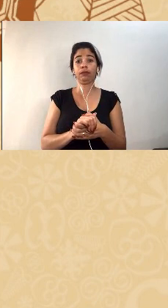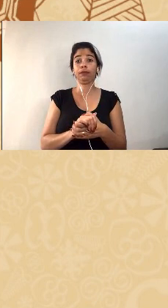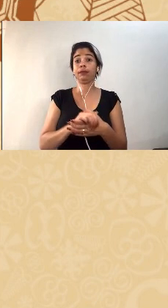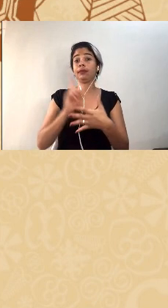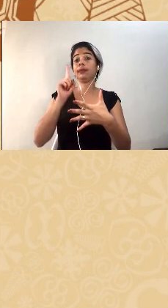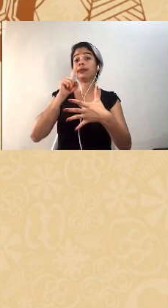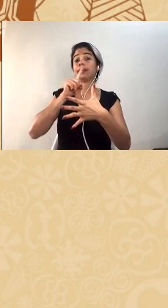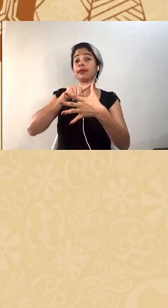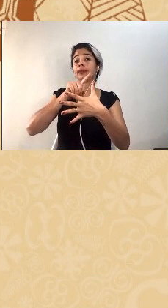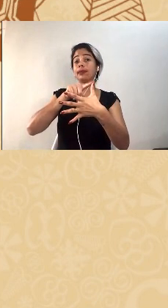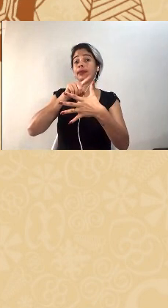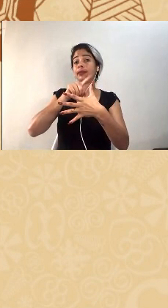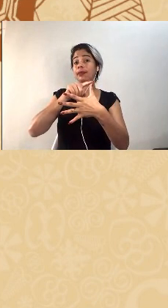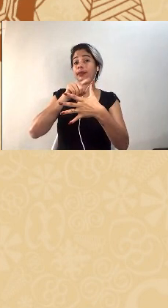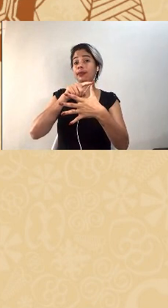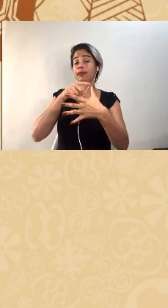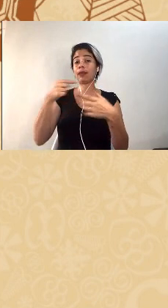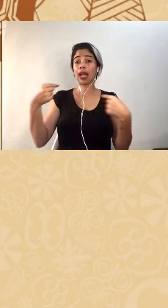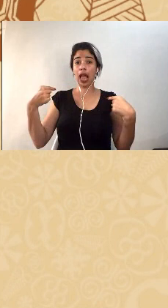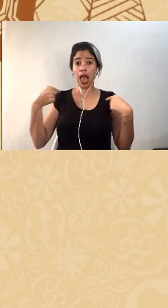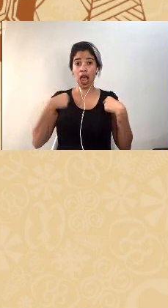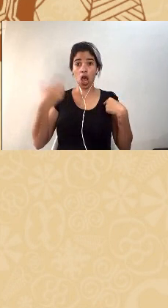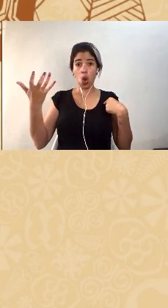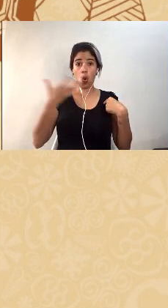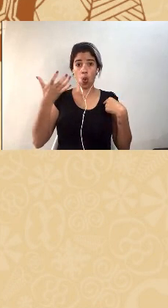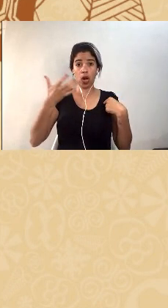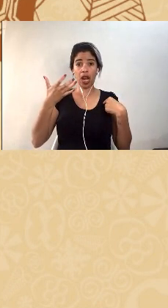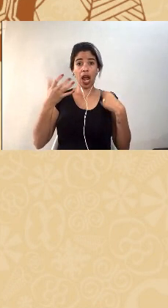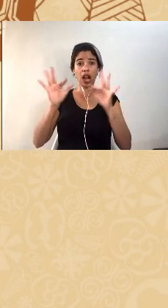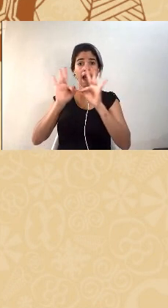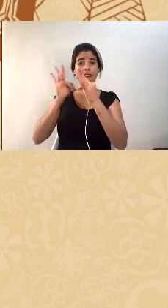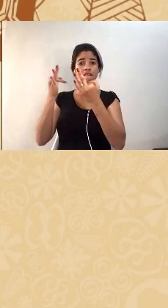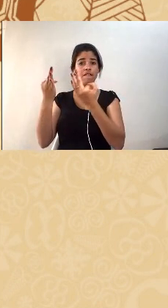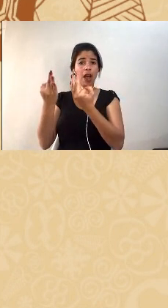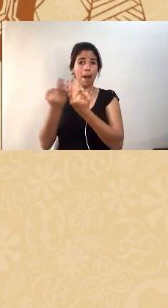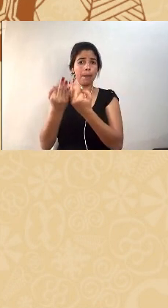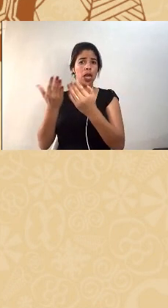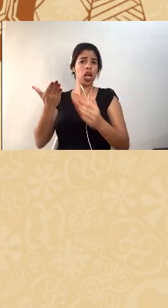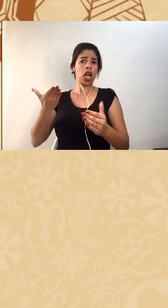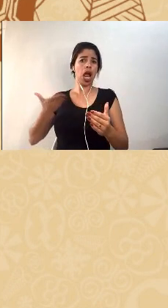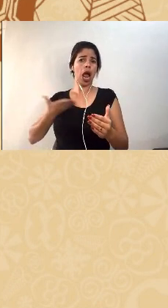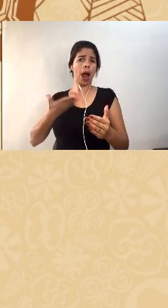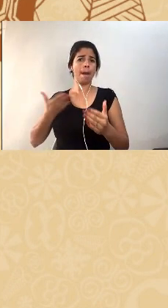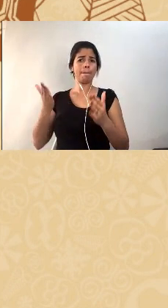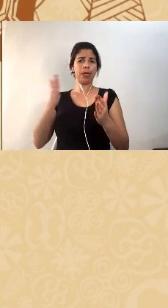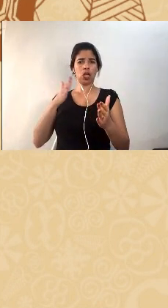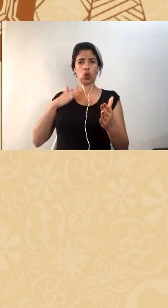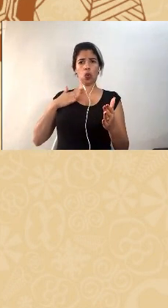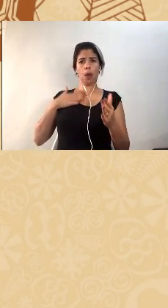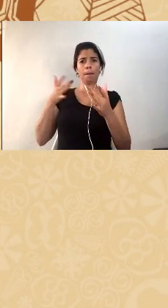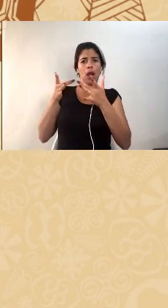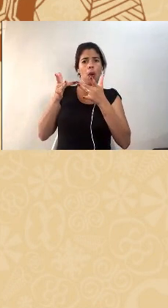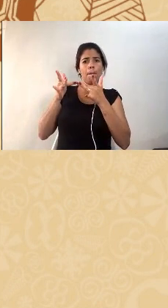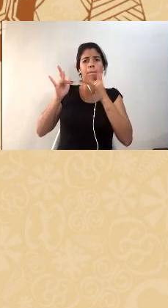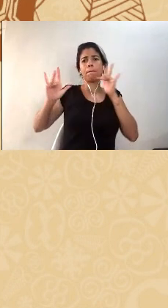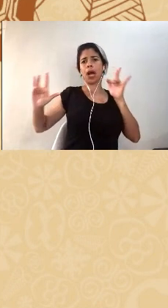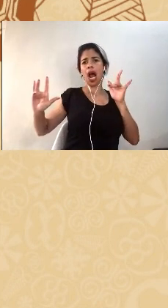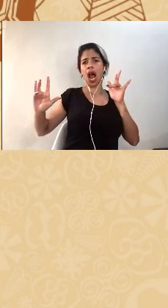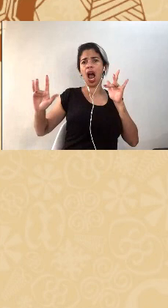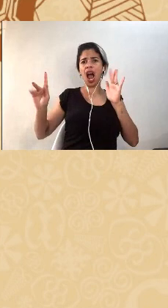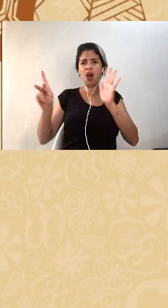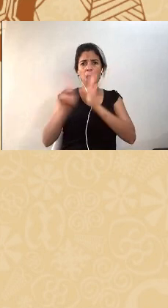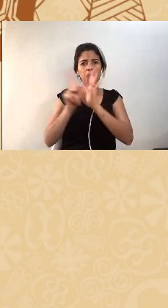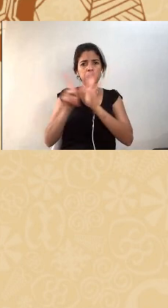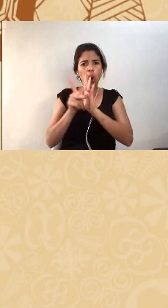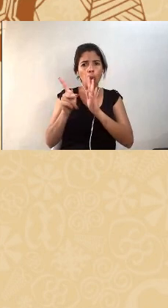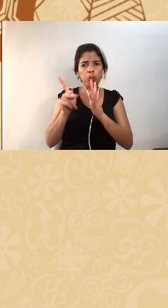Eu estou disposta a romper com minha família, meus amigos, para enfrentar o racismo? Não, Rob, aí está demais. Não? Pode discordar